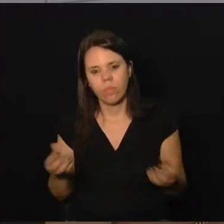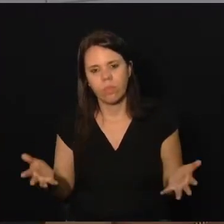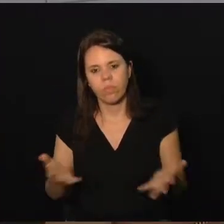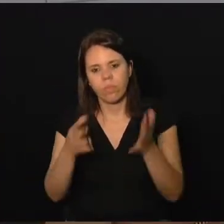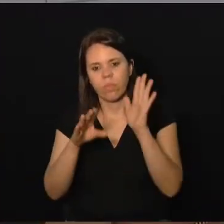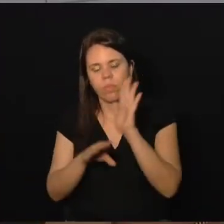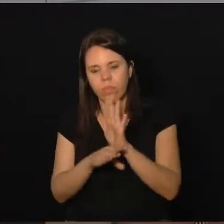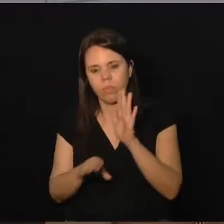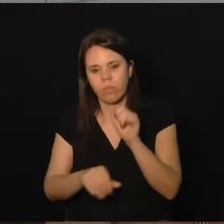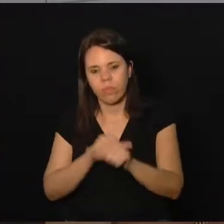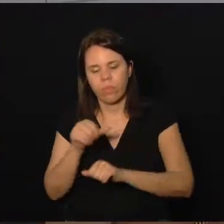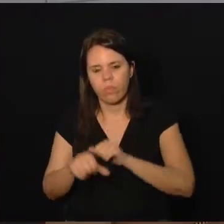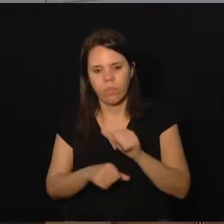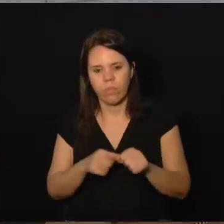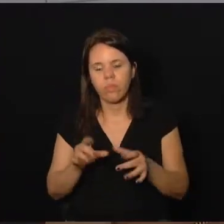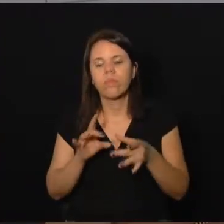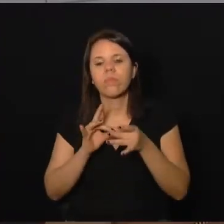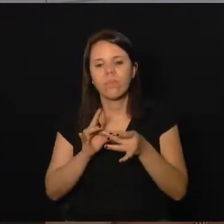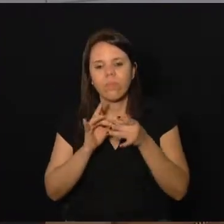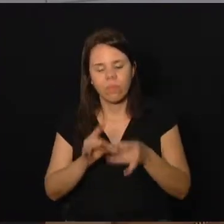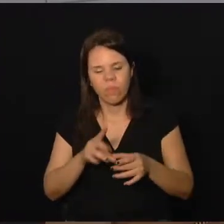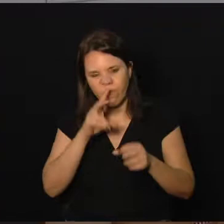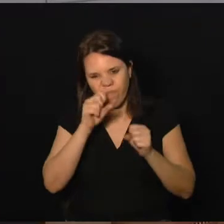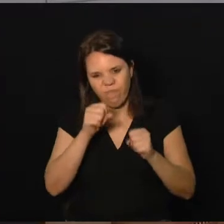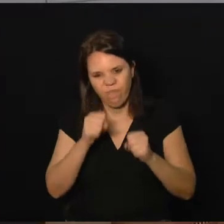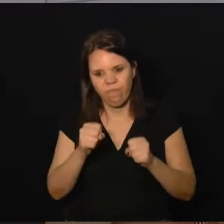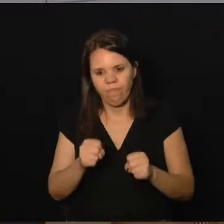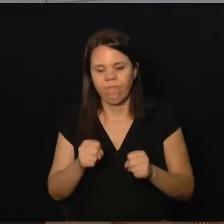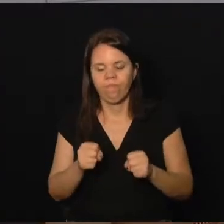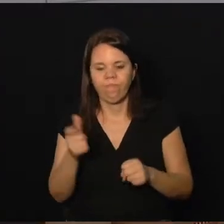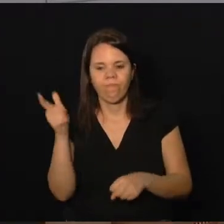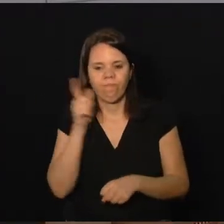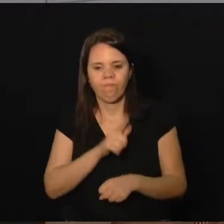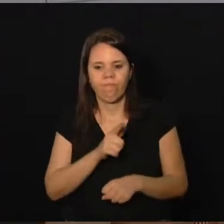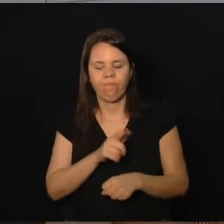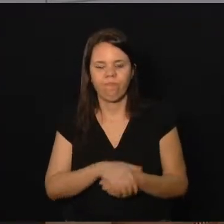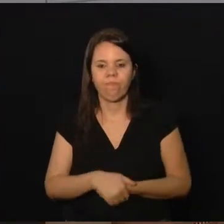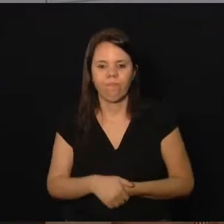gente restaurar e a gente se unir forças para conquistar